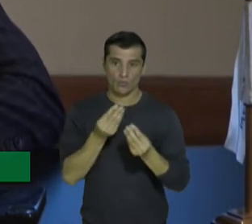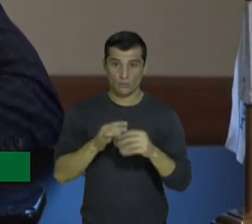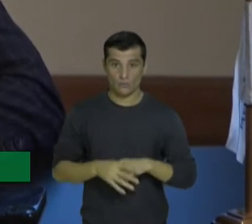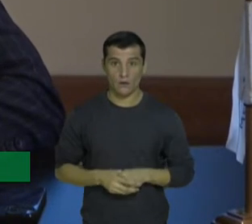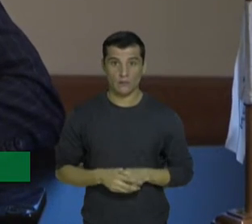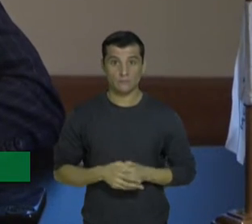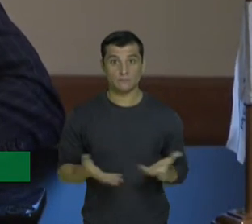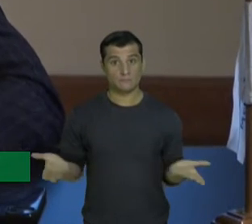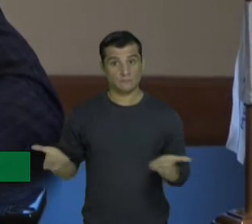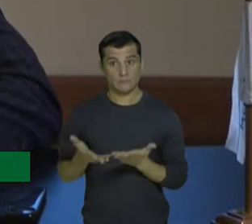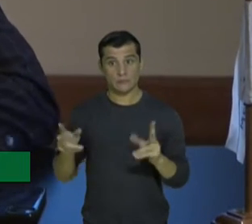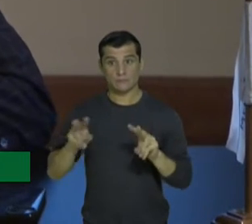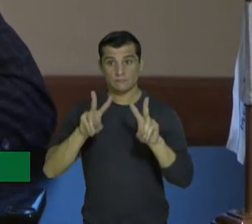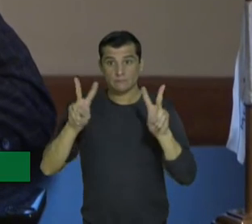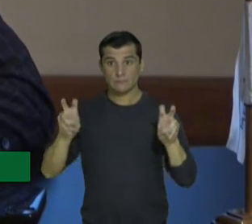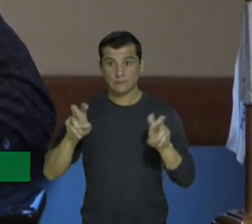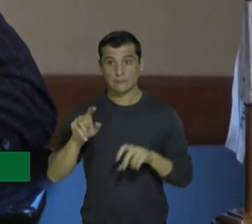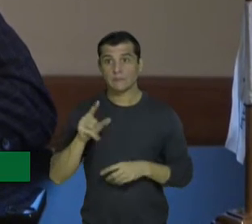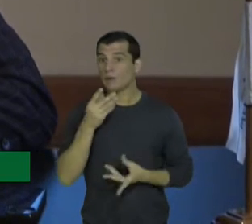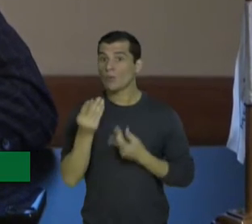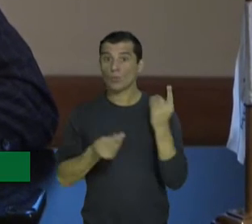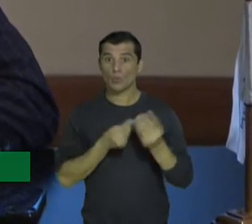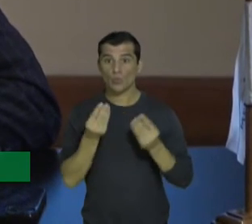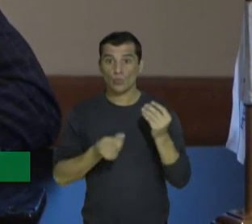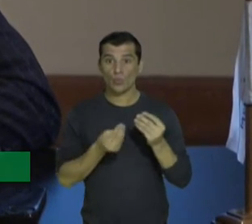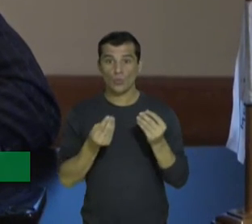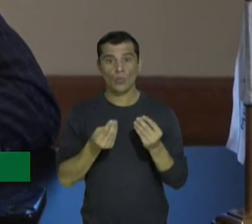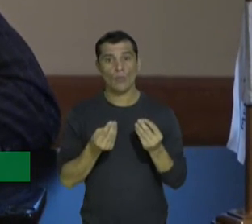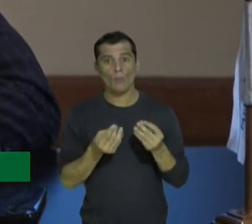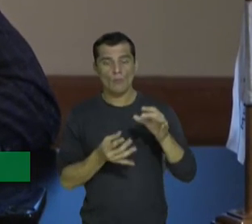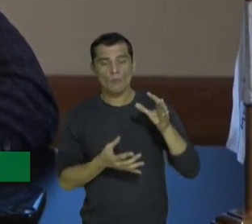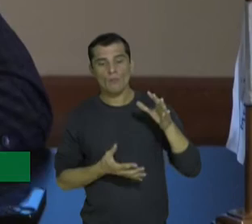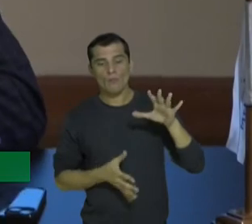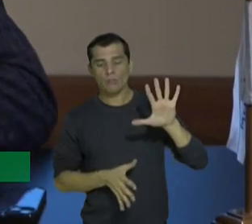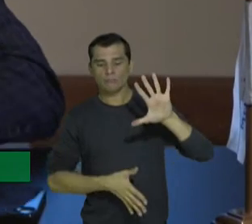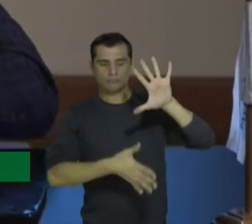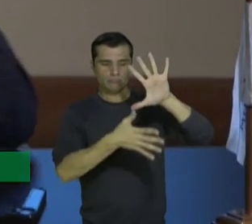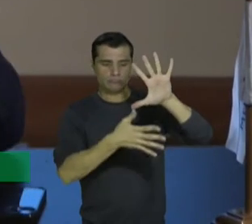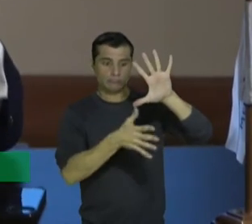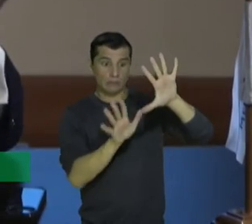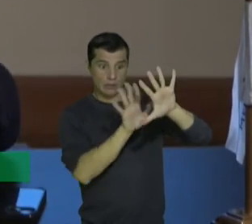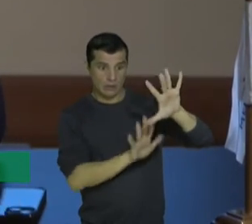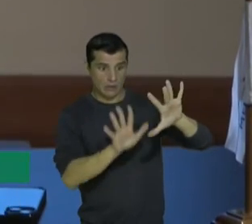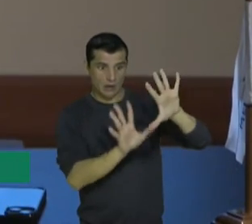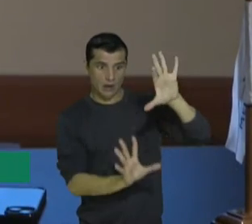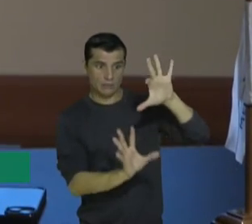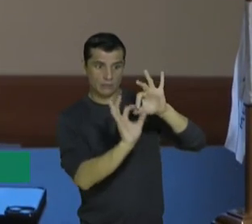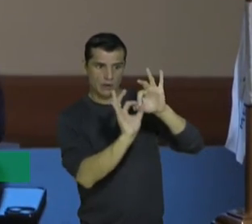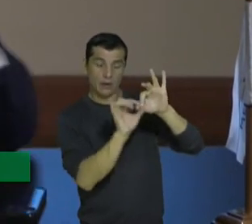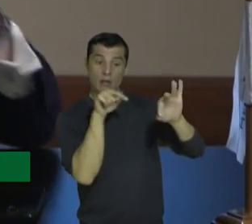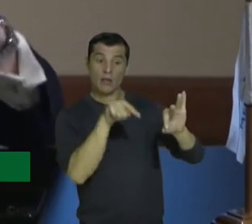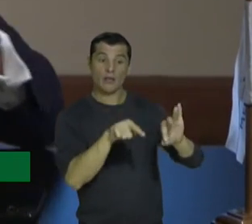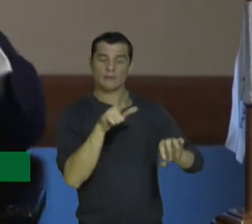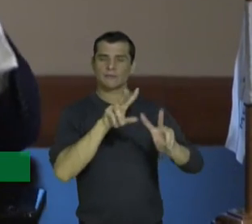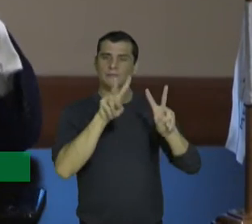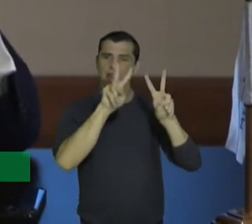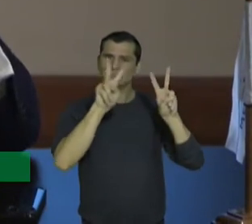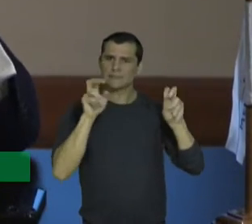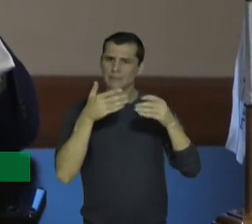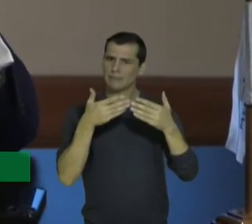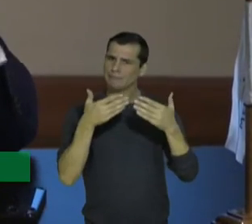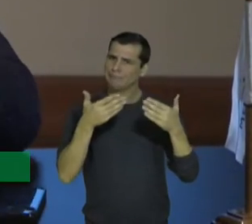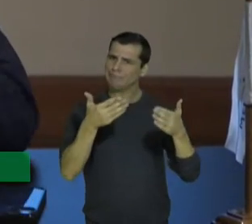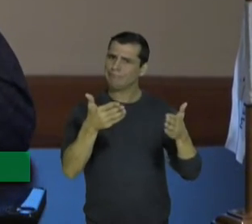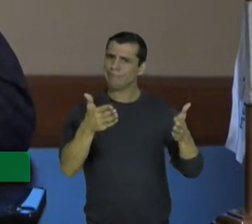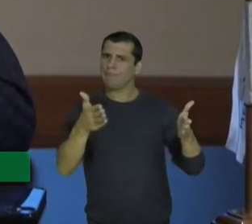me pedido para falar da Integração interamericana né Eh é um tema muito amplo né então para balizar um pouco o